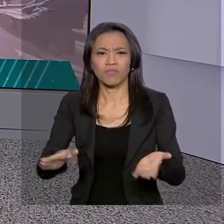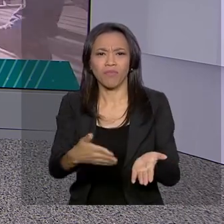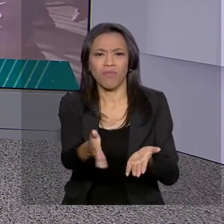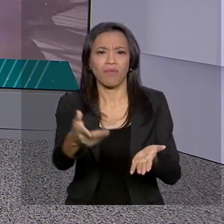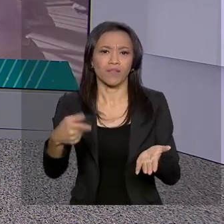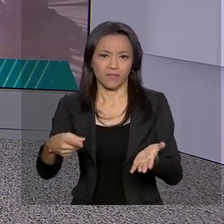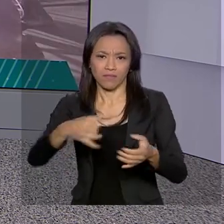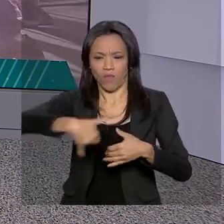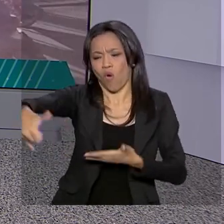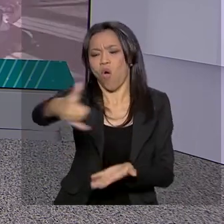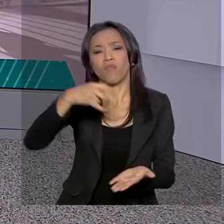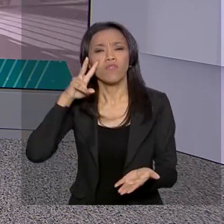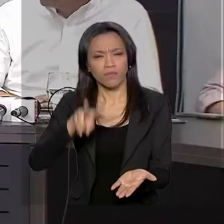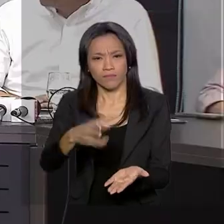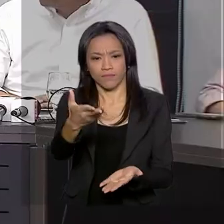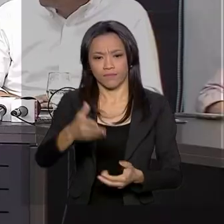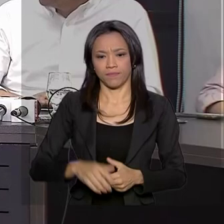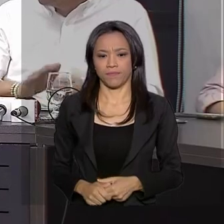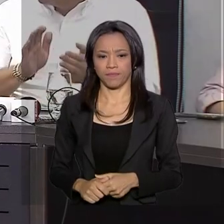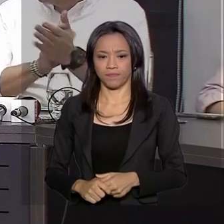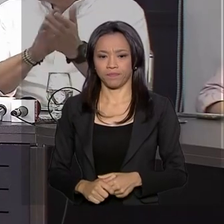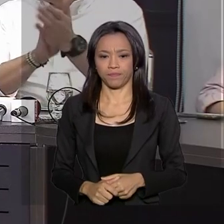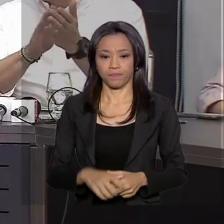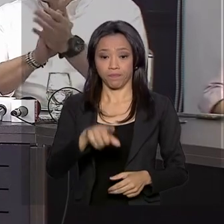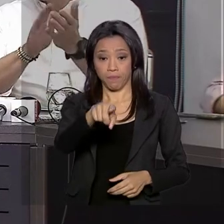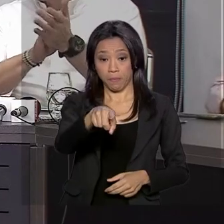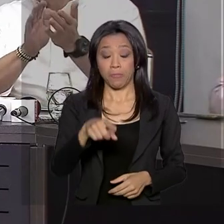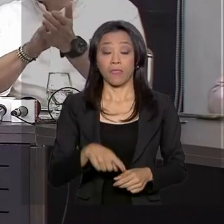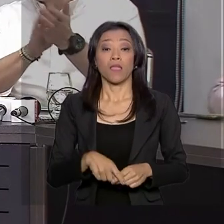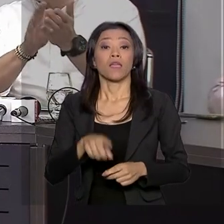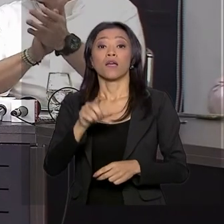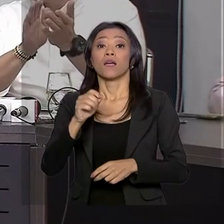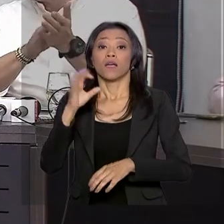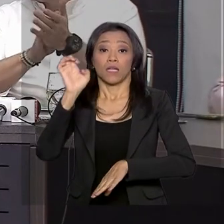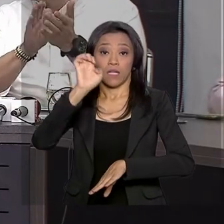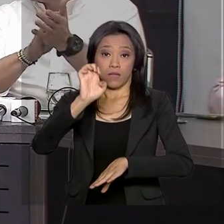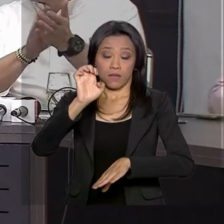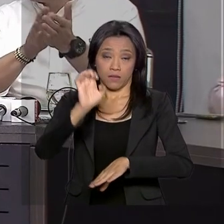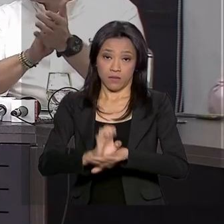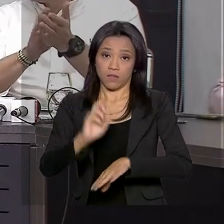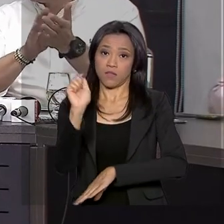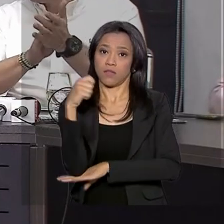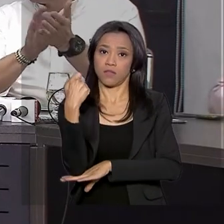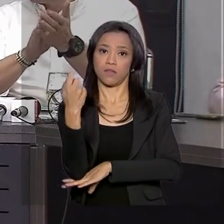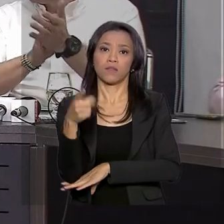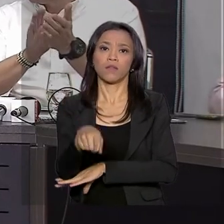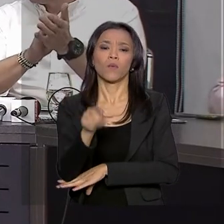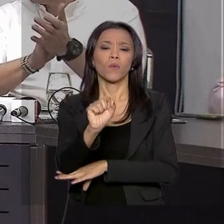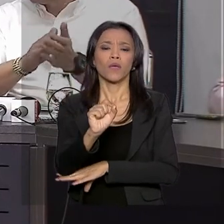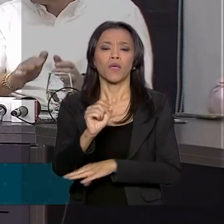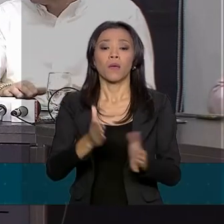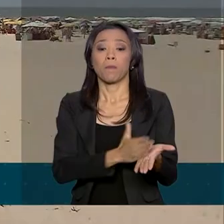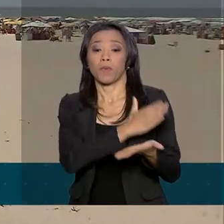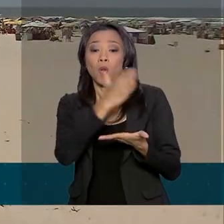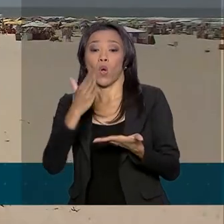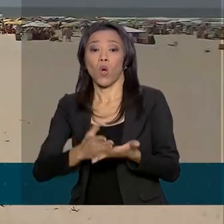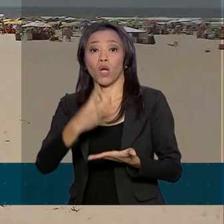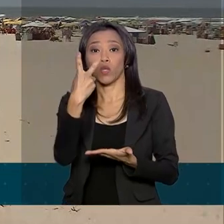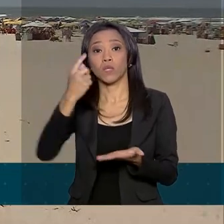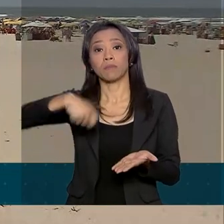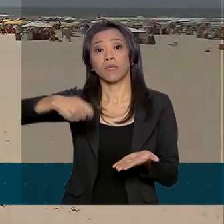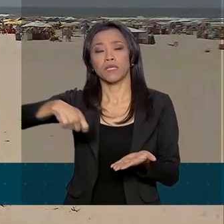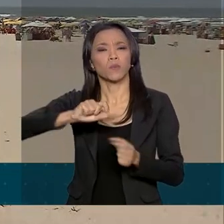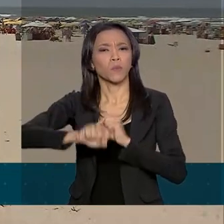detalhes na reportagem. Em Aracaju, Alcolumbre assinou o decreto que prorroga por mais dois meses o